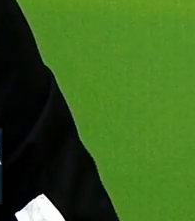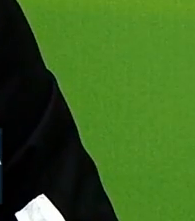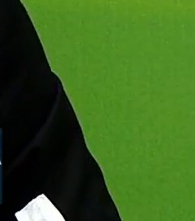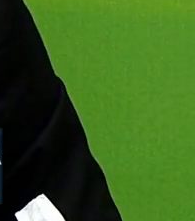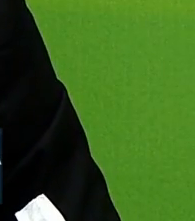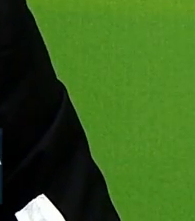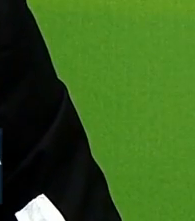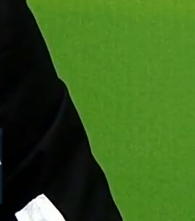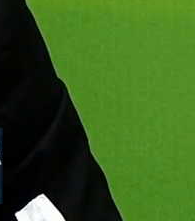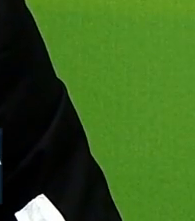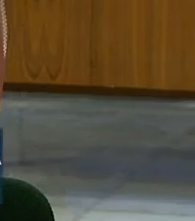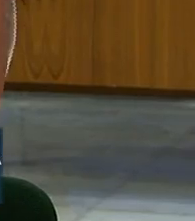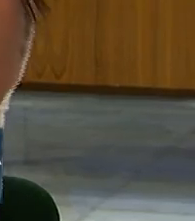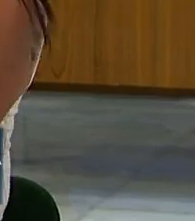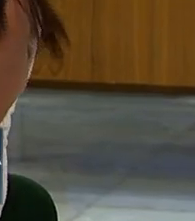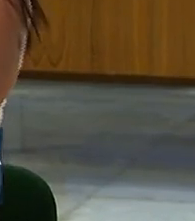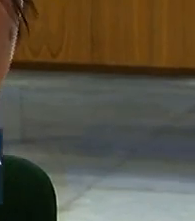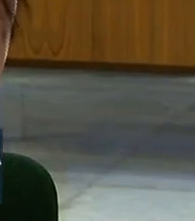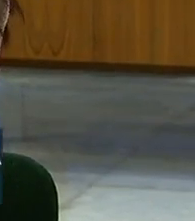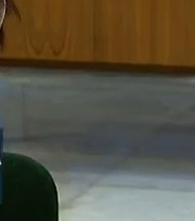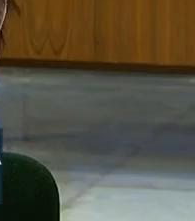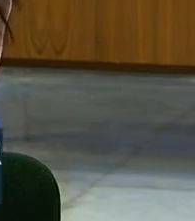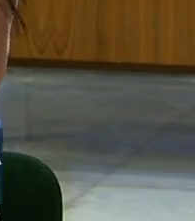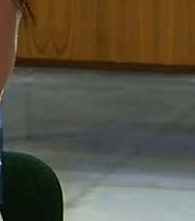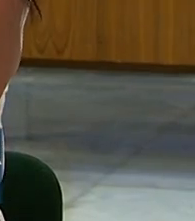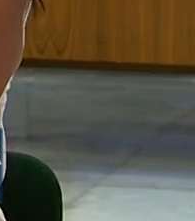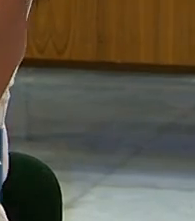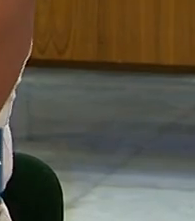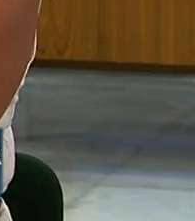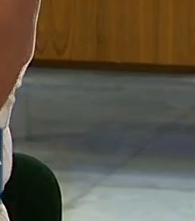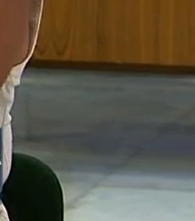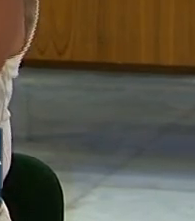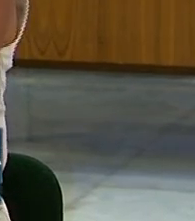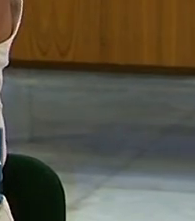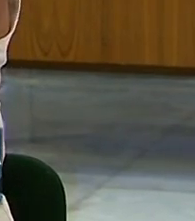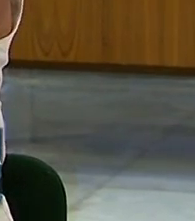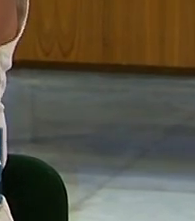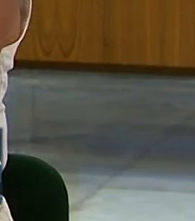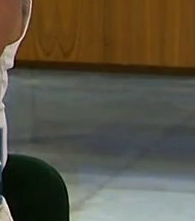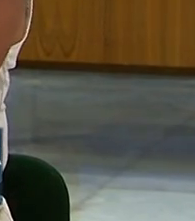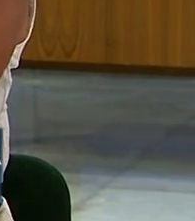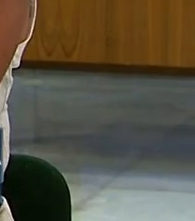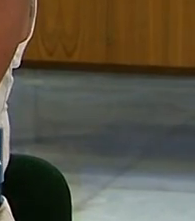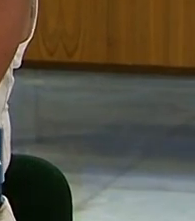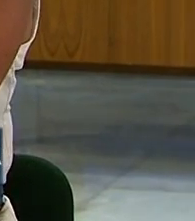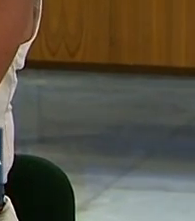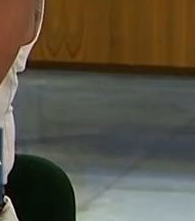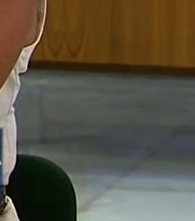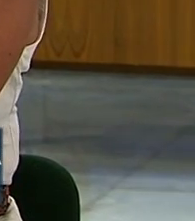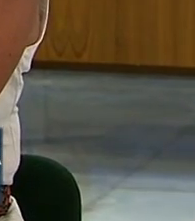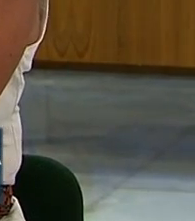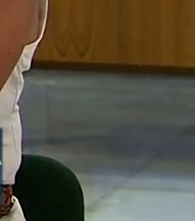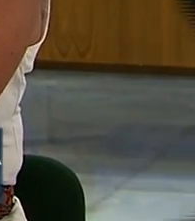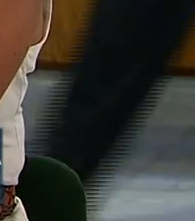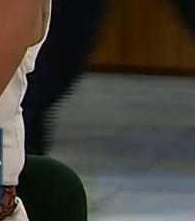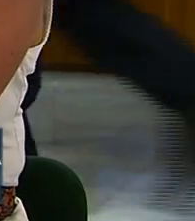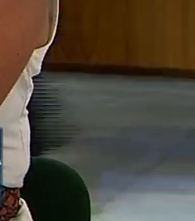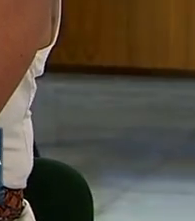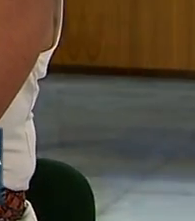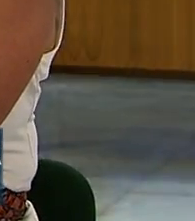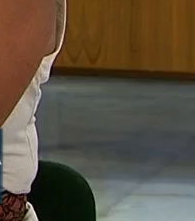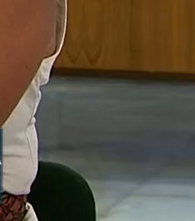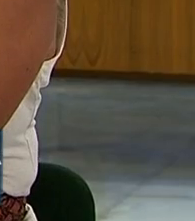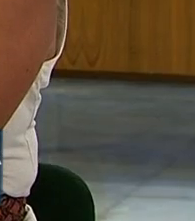brasileiro estão me ouvindo bom dia bom dia blog Maria afro Maria afro eu fico ouvindo você